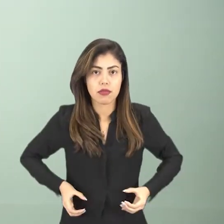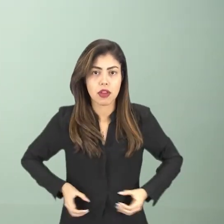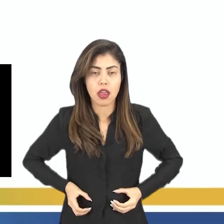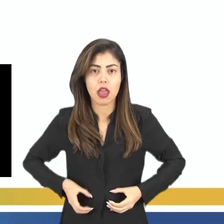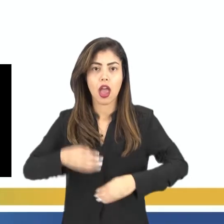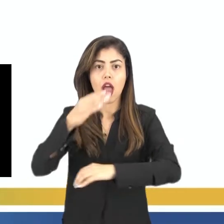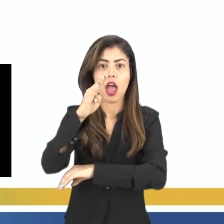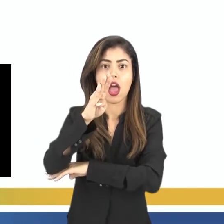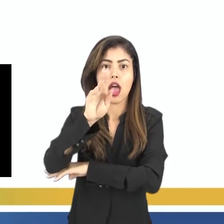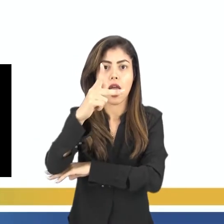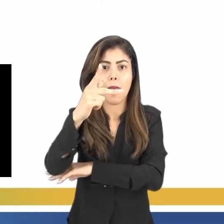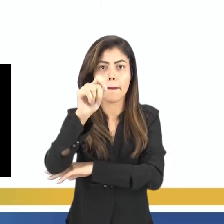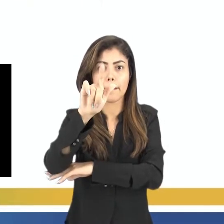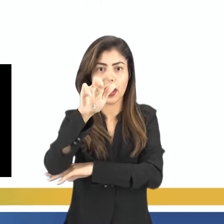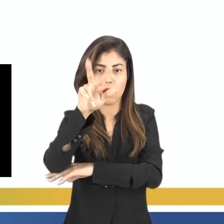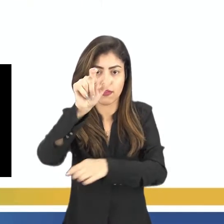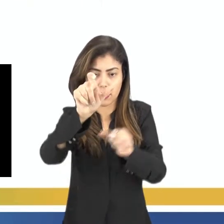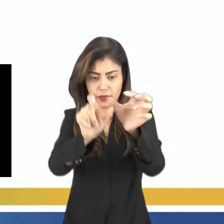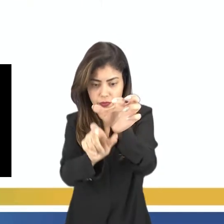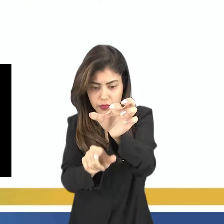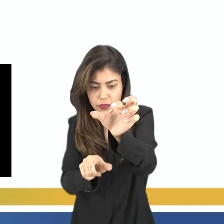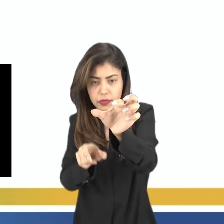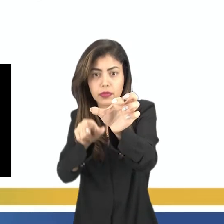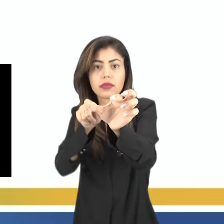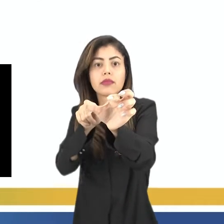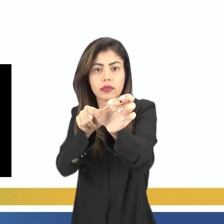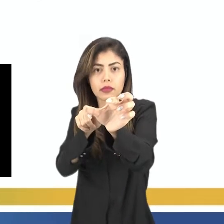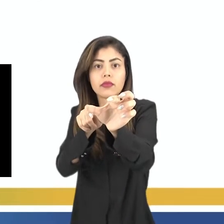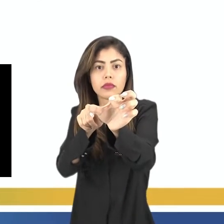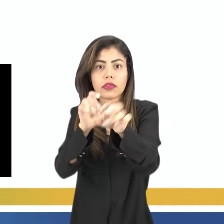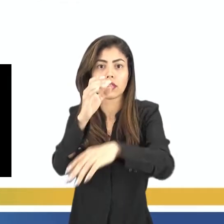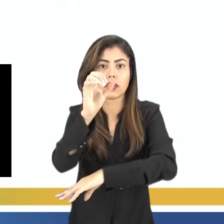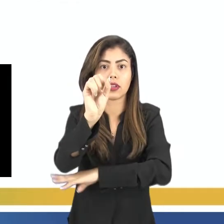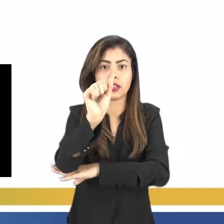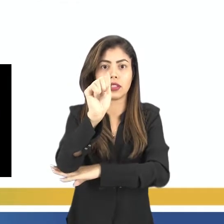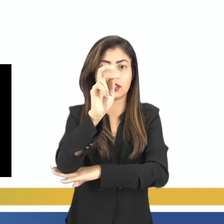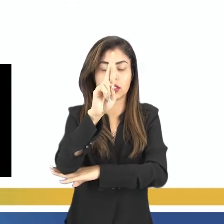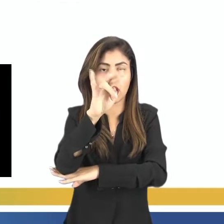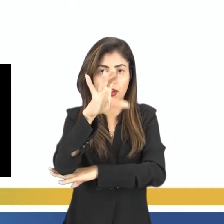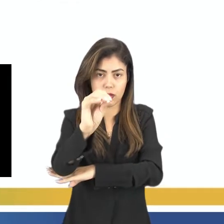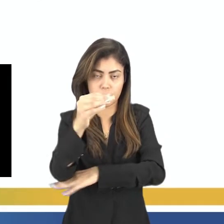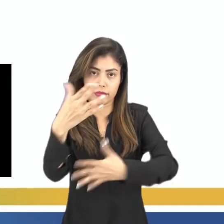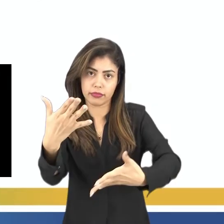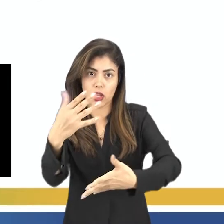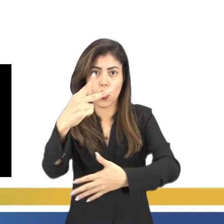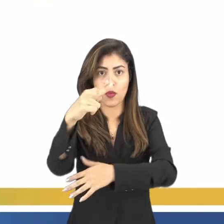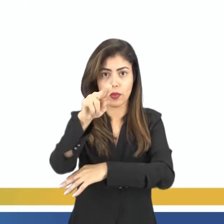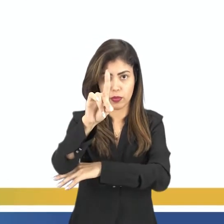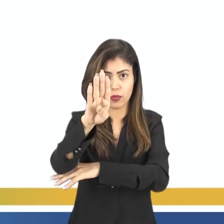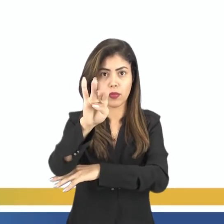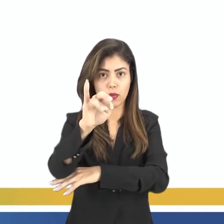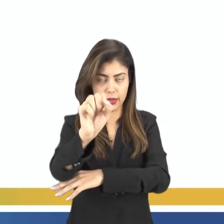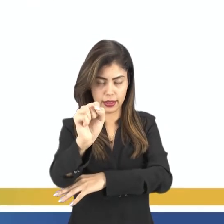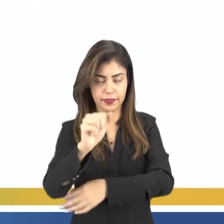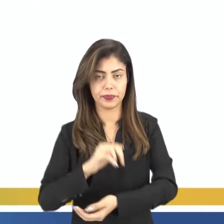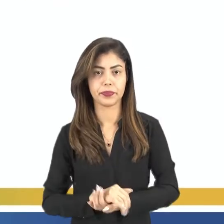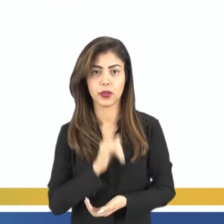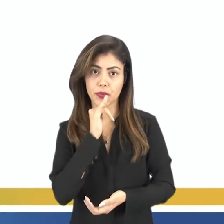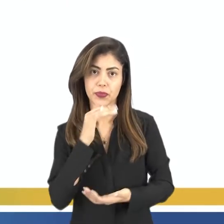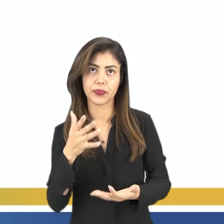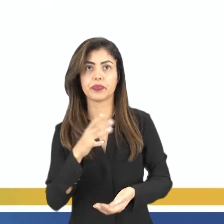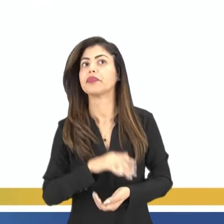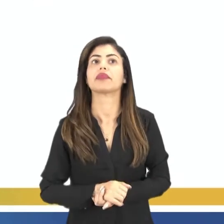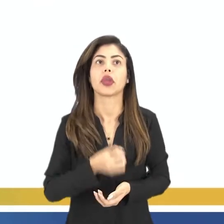por ossos irregulares ali, o sacro e o pubis, né, por exemplo.